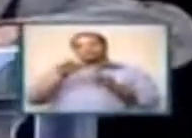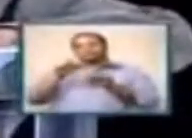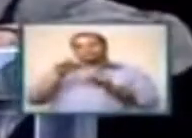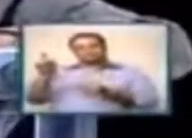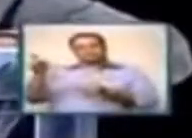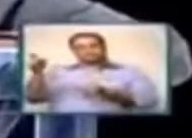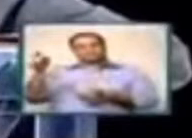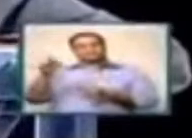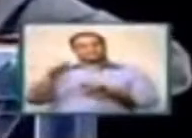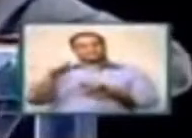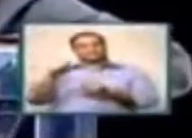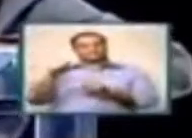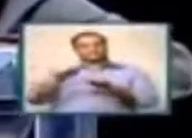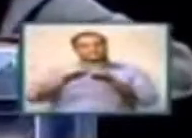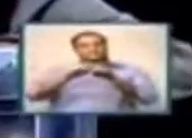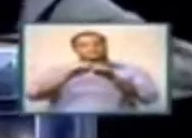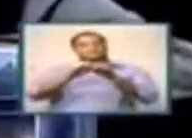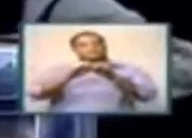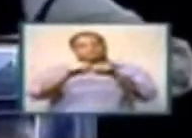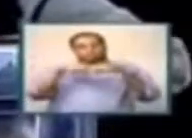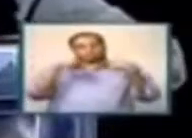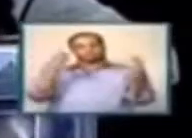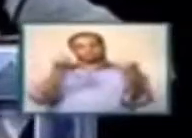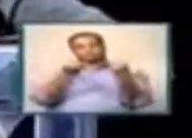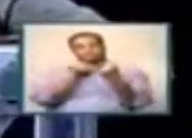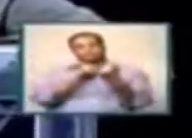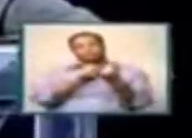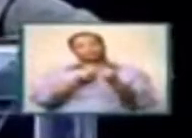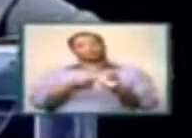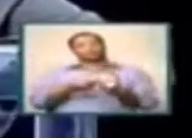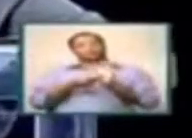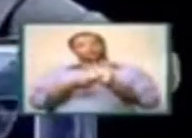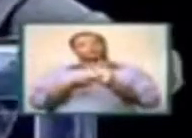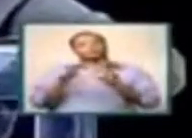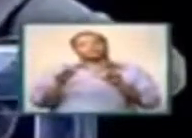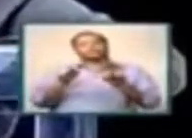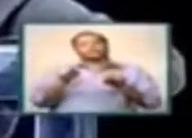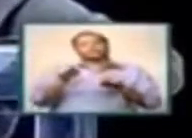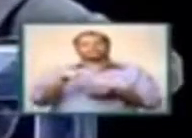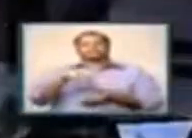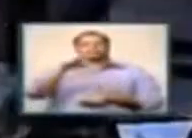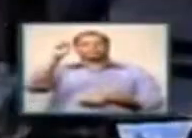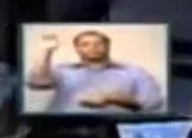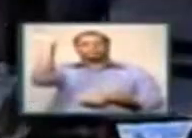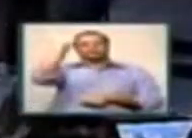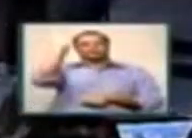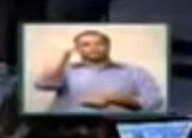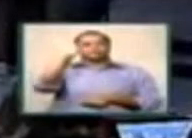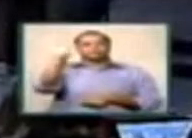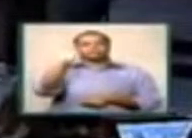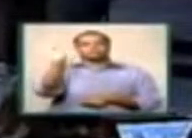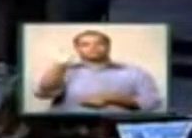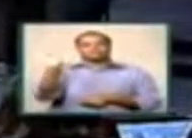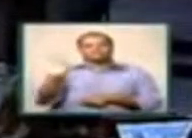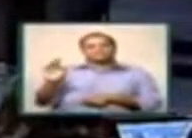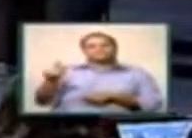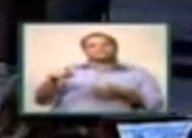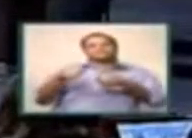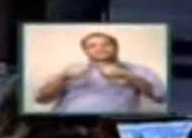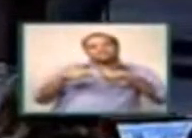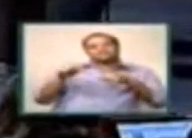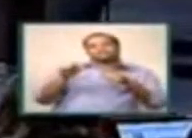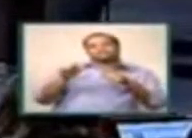realização daquele seminário era um indicativo de que o Estado brasileiro estaria